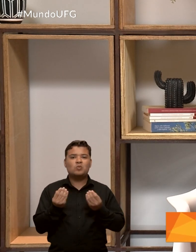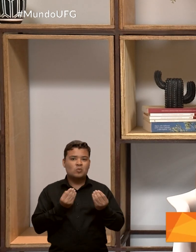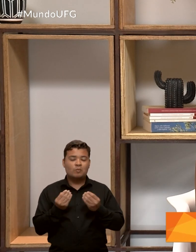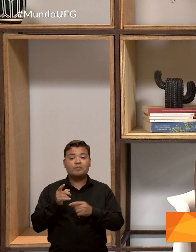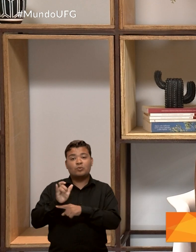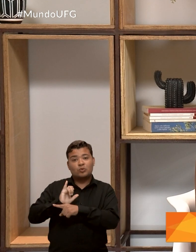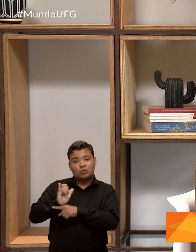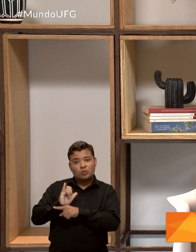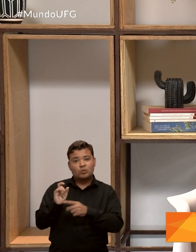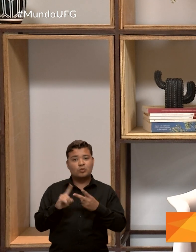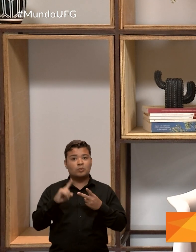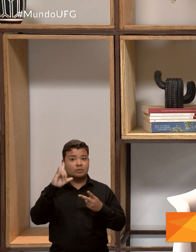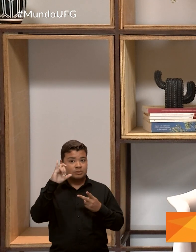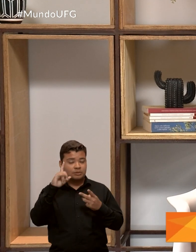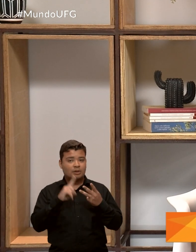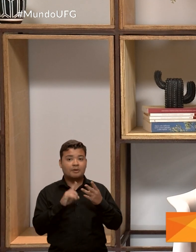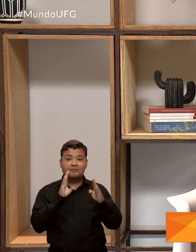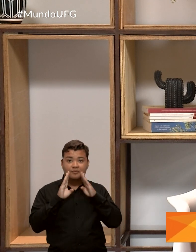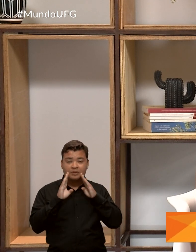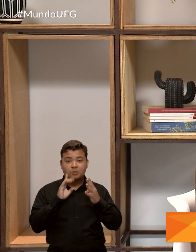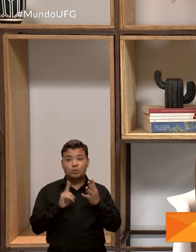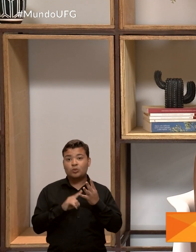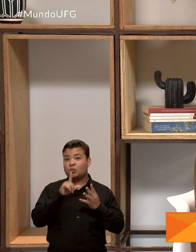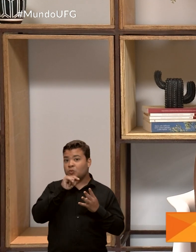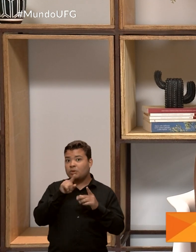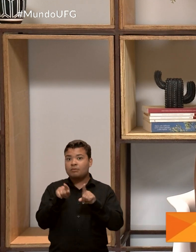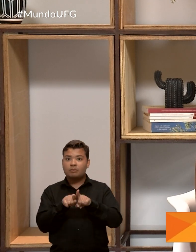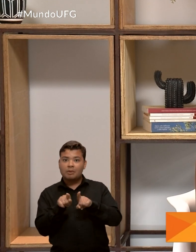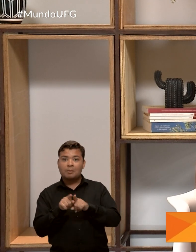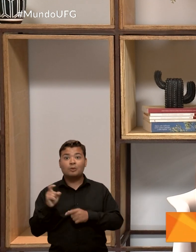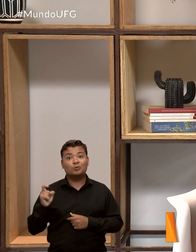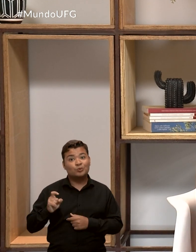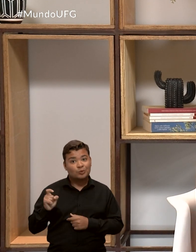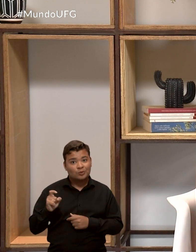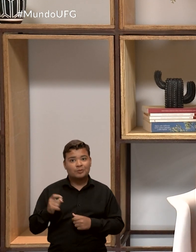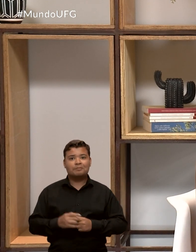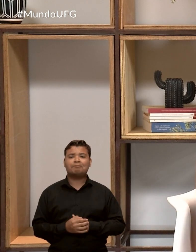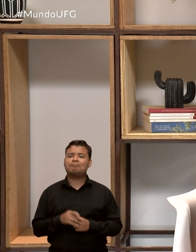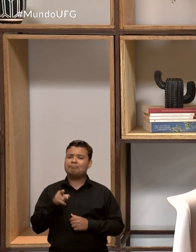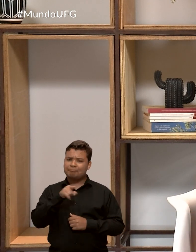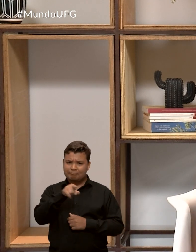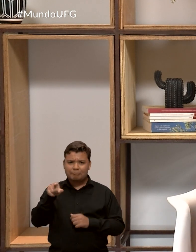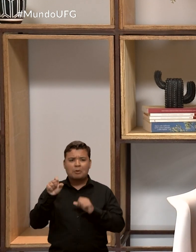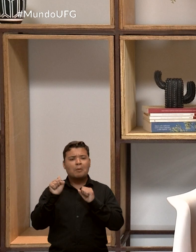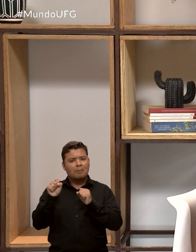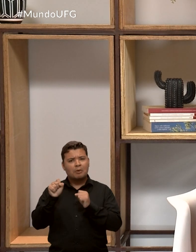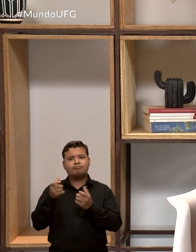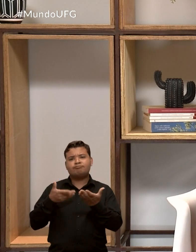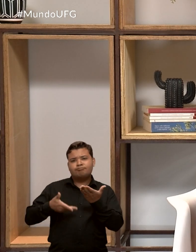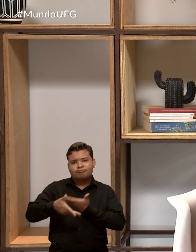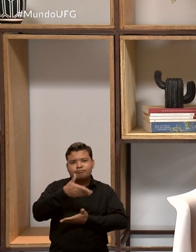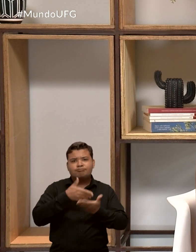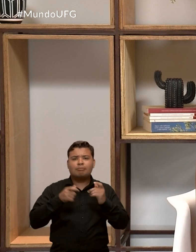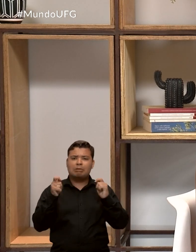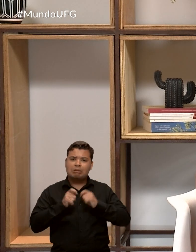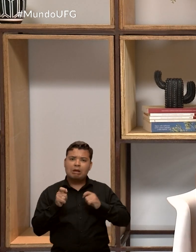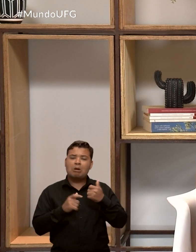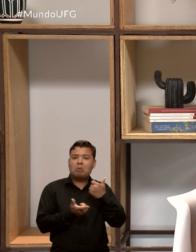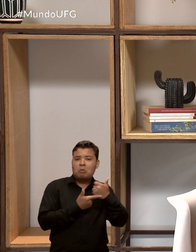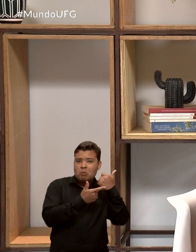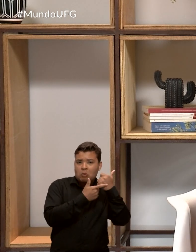YouTube, Instagram, Facebook, Twitter e TikTok. Por lá você pode interagir com a gente,